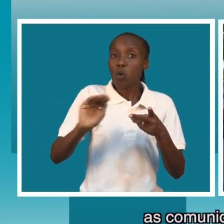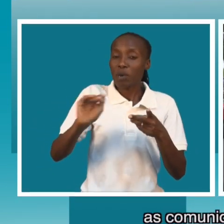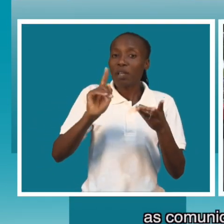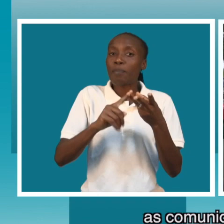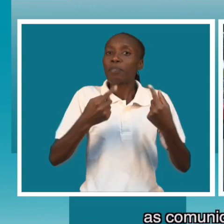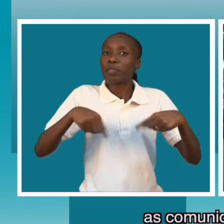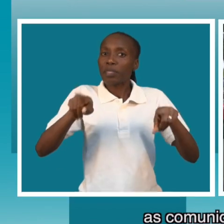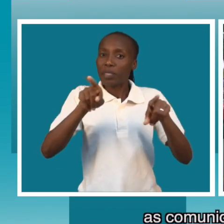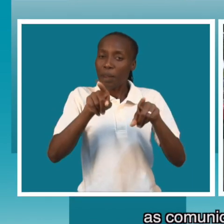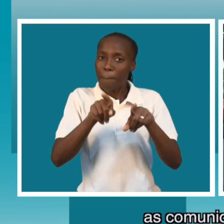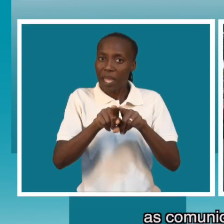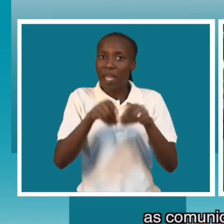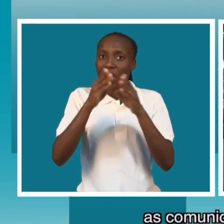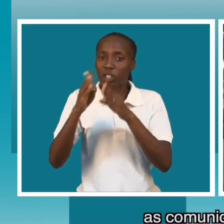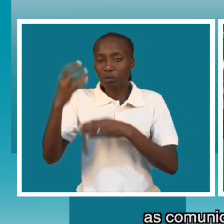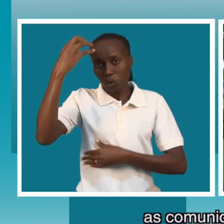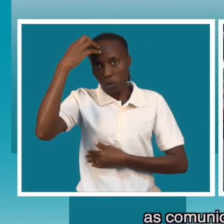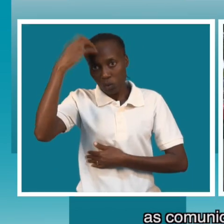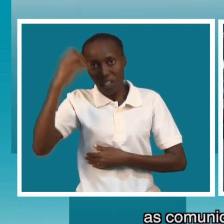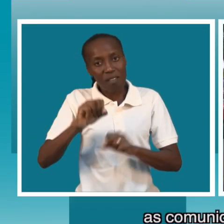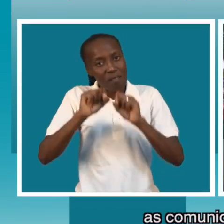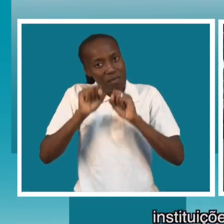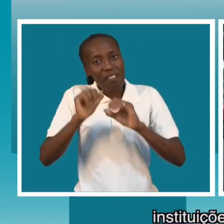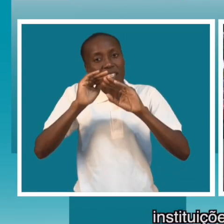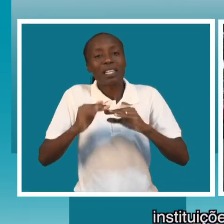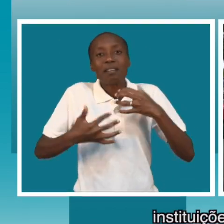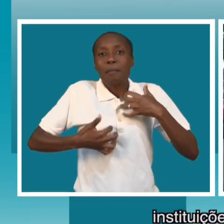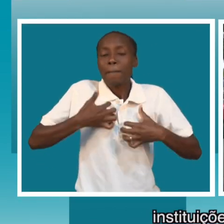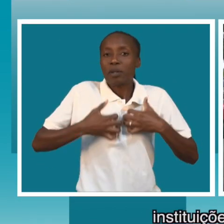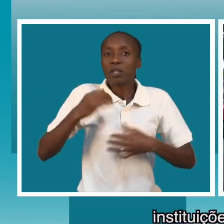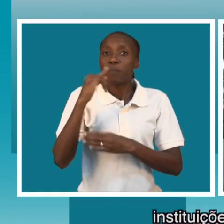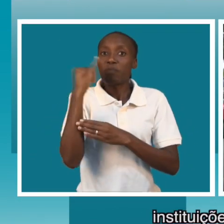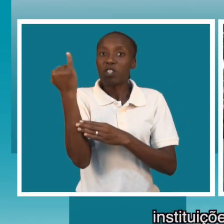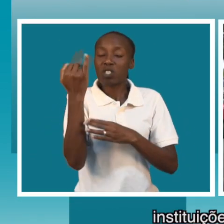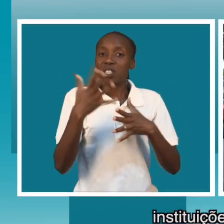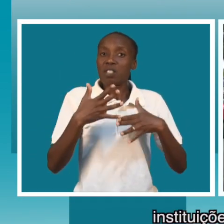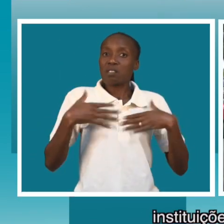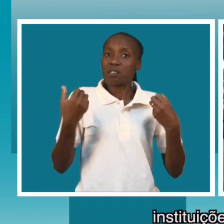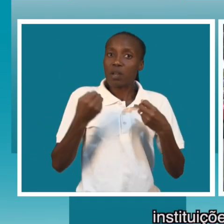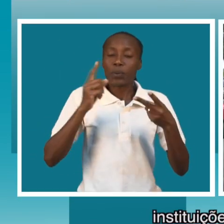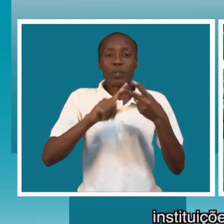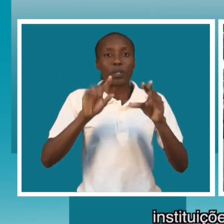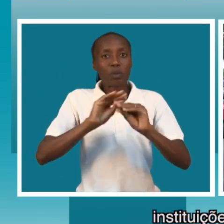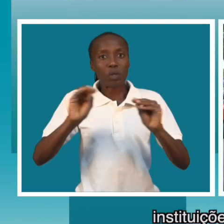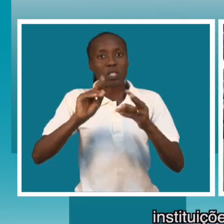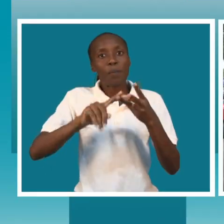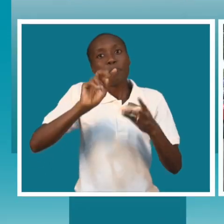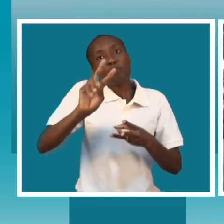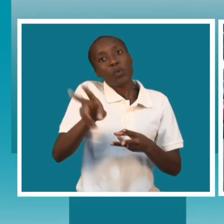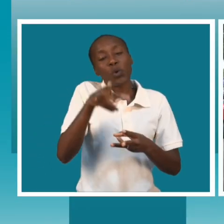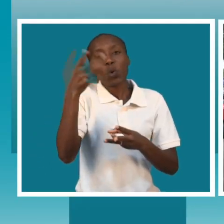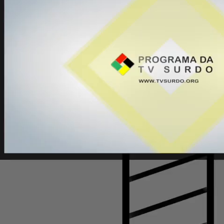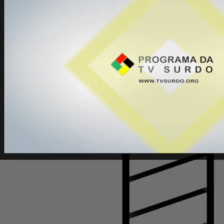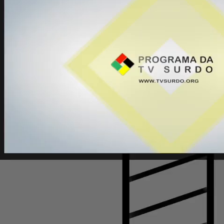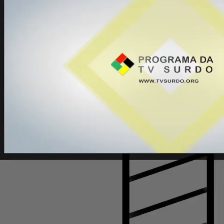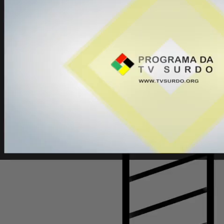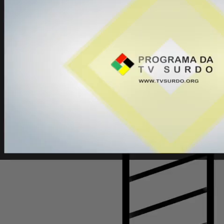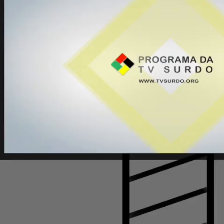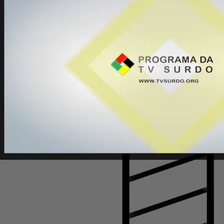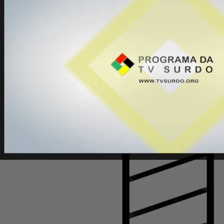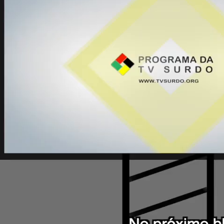também tem que preocupar as autoridades governamentais, instituições como saúde, educação e outras afins ou congêneros.